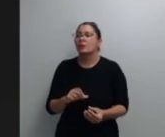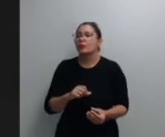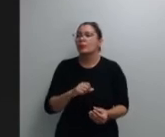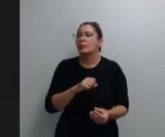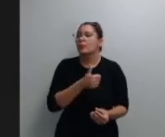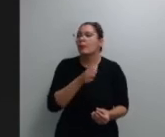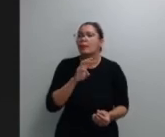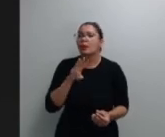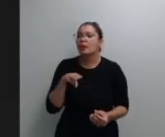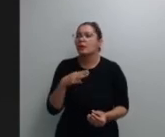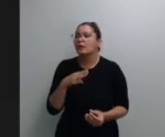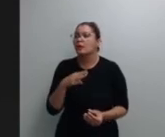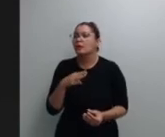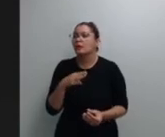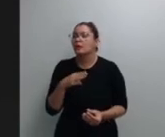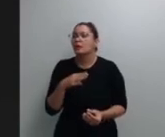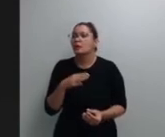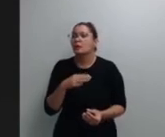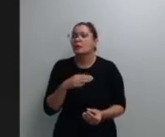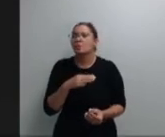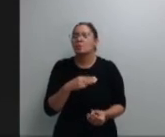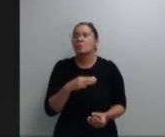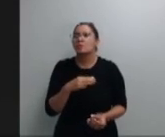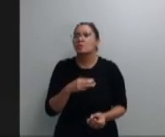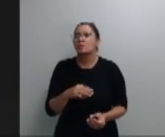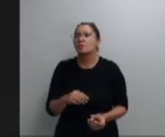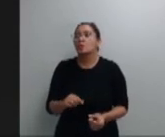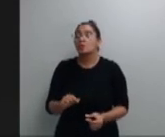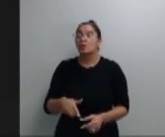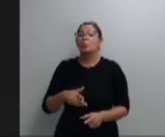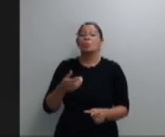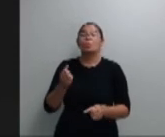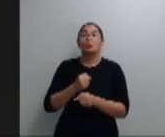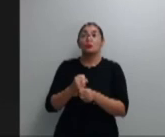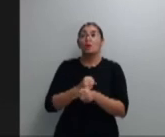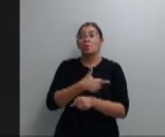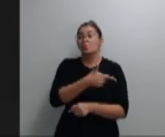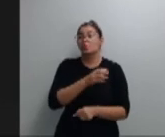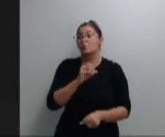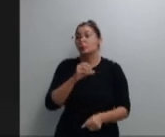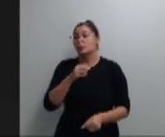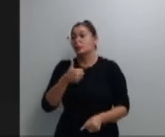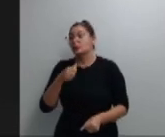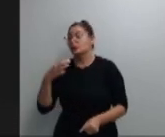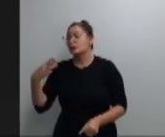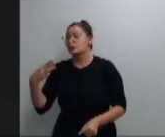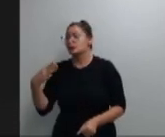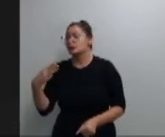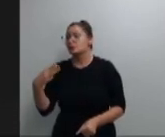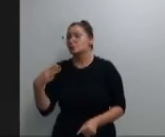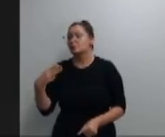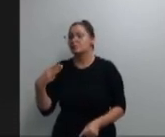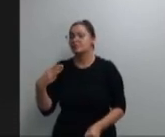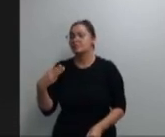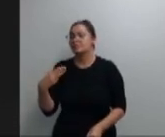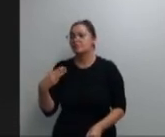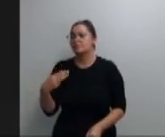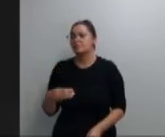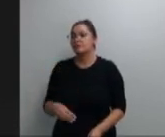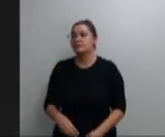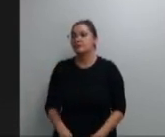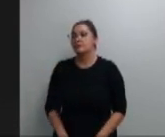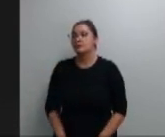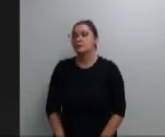era 337 mil em 2013 aham se você não se dispuser a